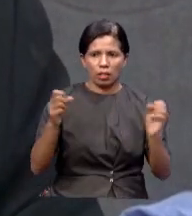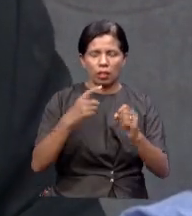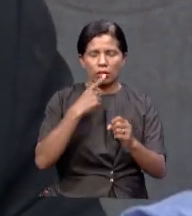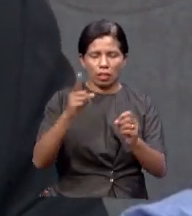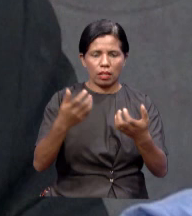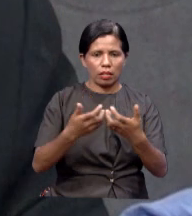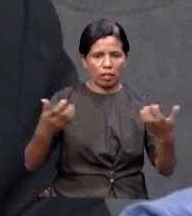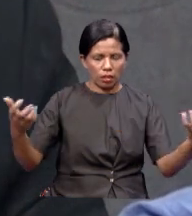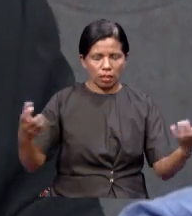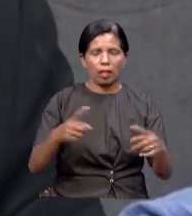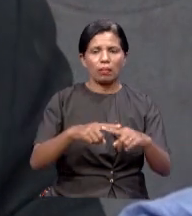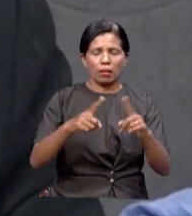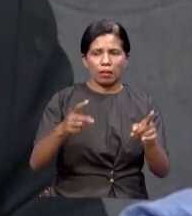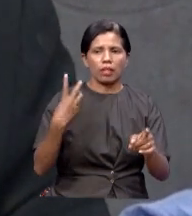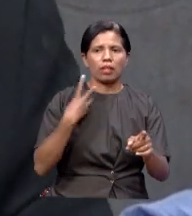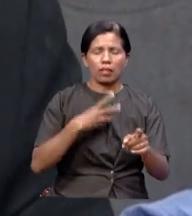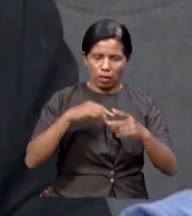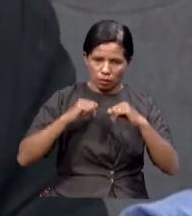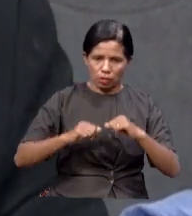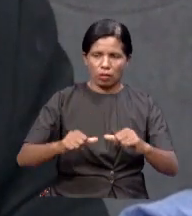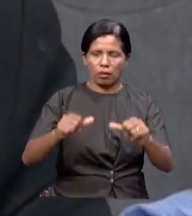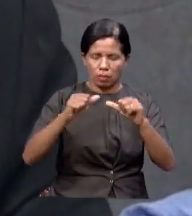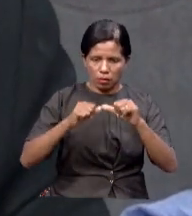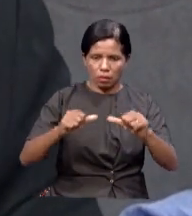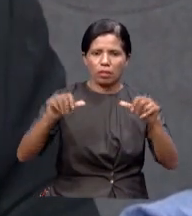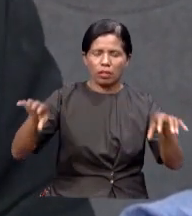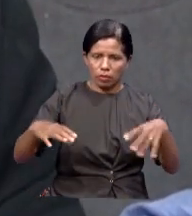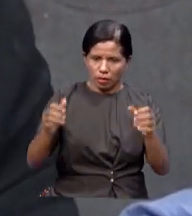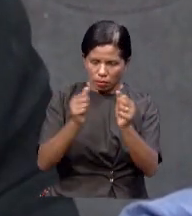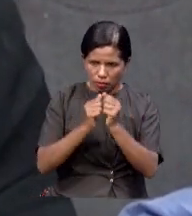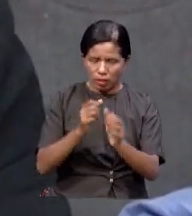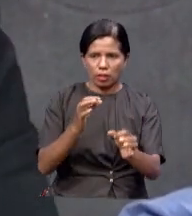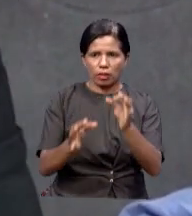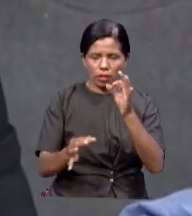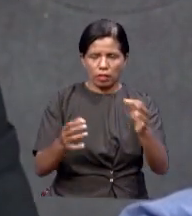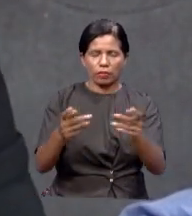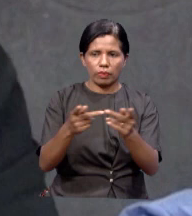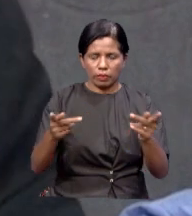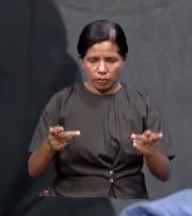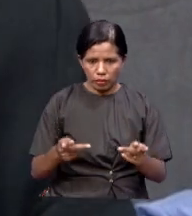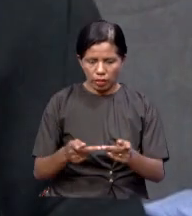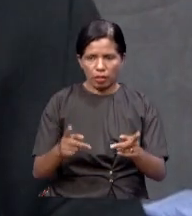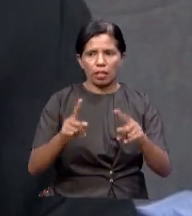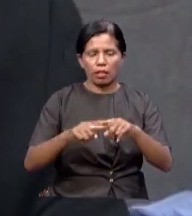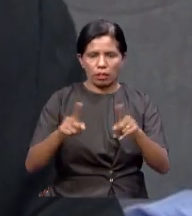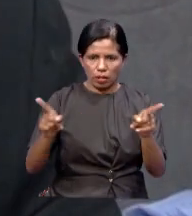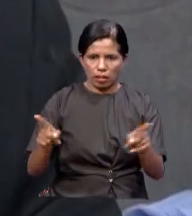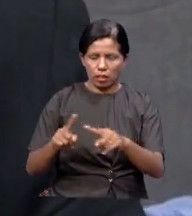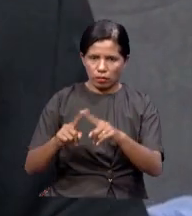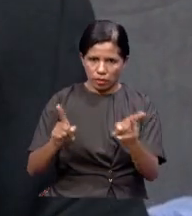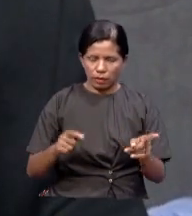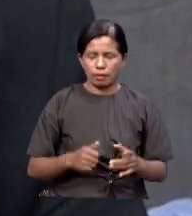fazendo mal, aí está continua serviço a muito, mesmo e a âmbito e a ambiente, né, que lá